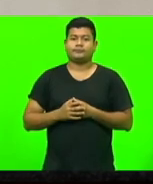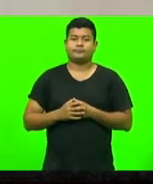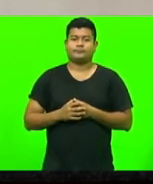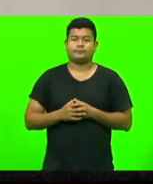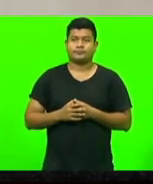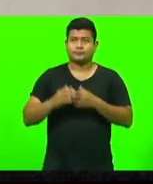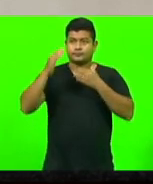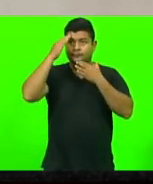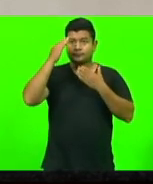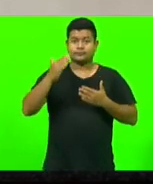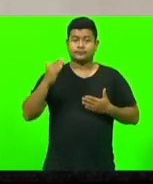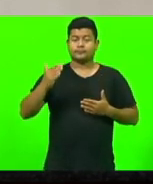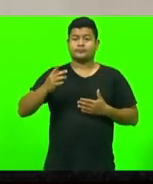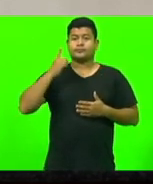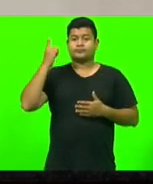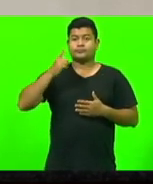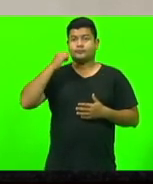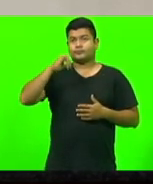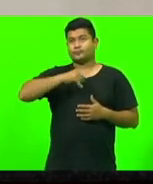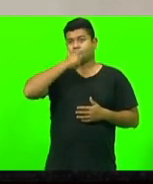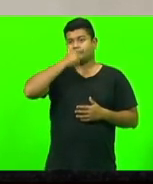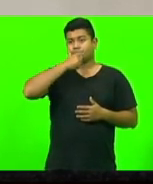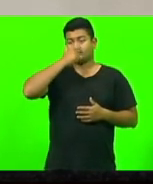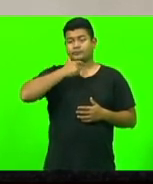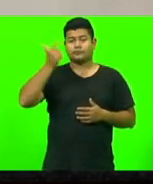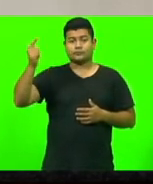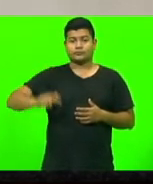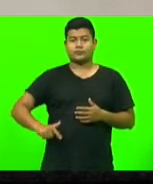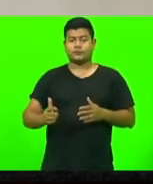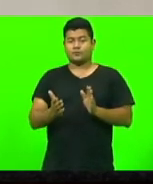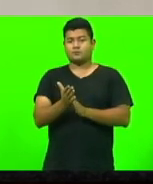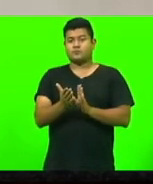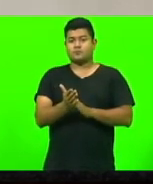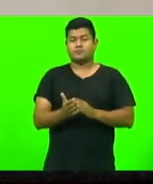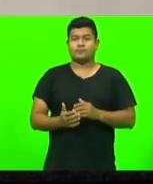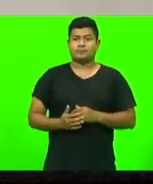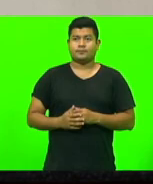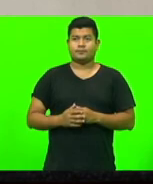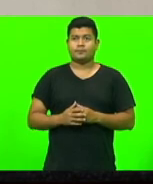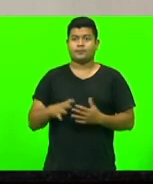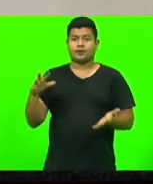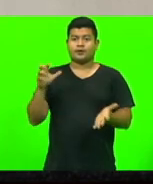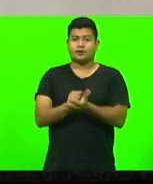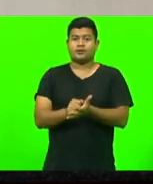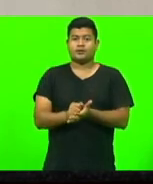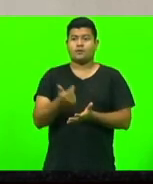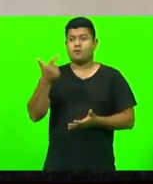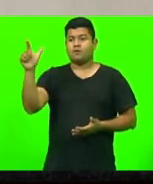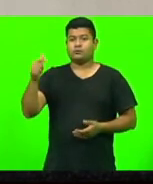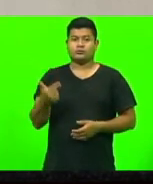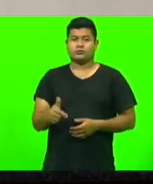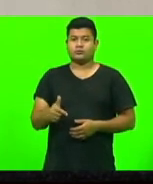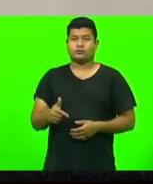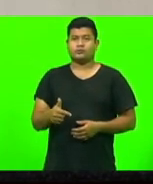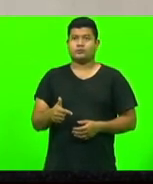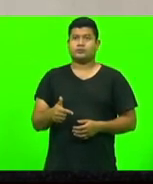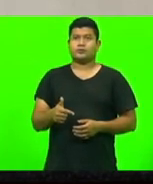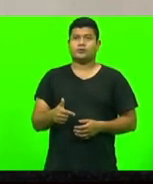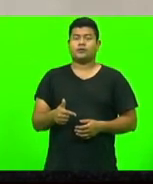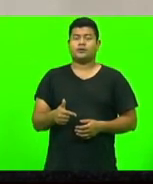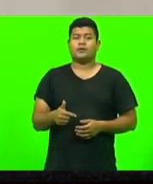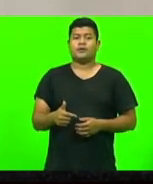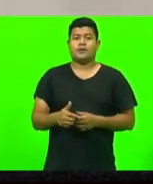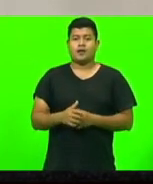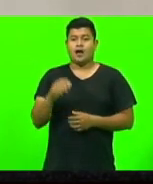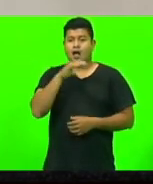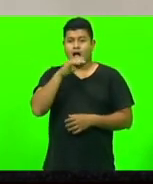Obrigado, deputado Jerry Pompre, novamente parabéns. Não havendo mais oradores inscritos para as